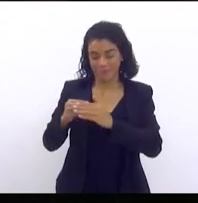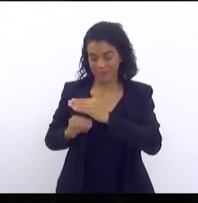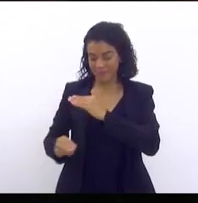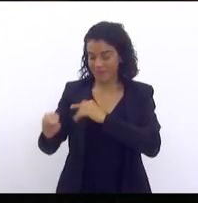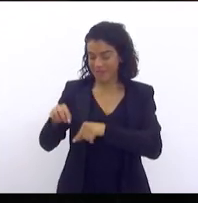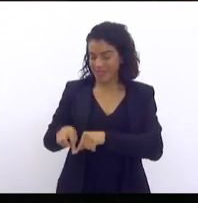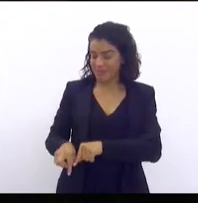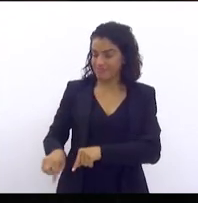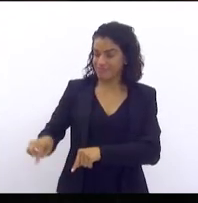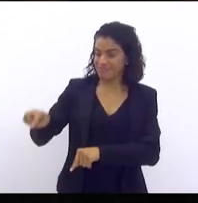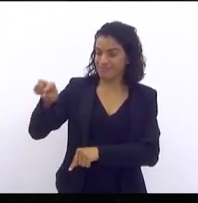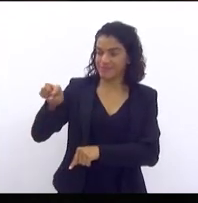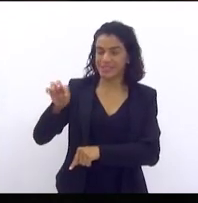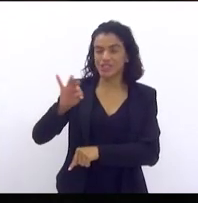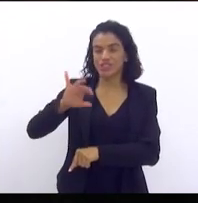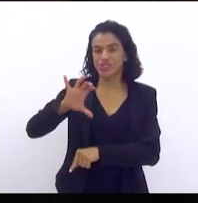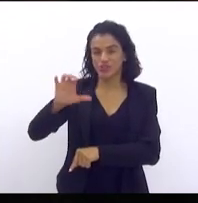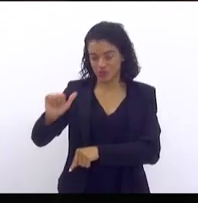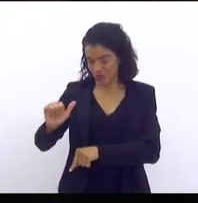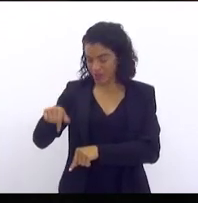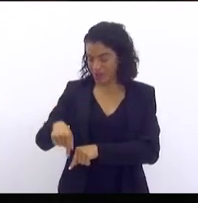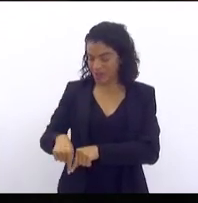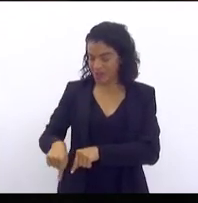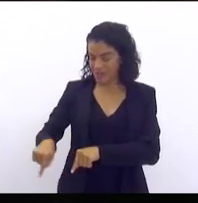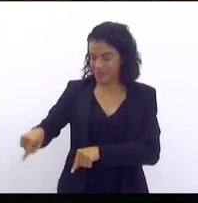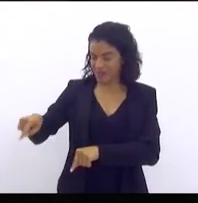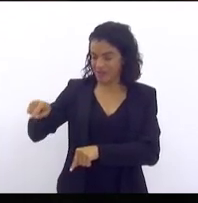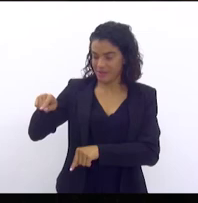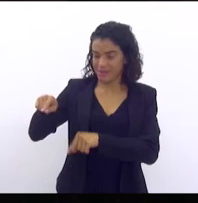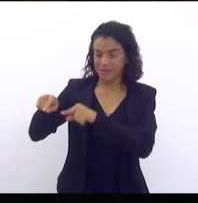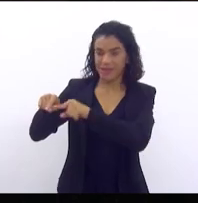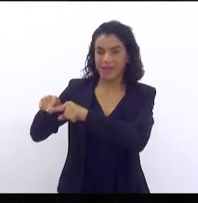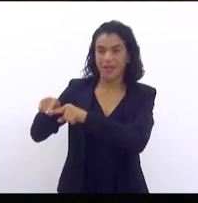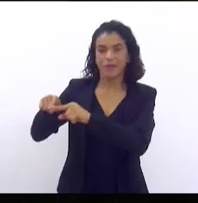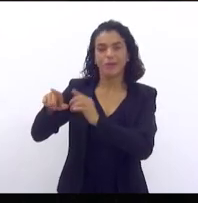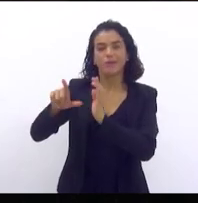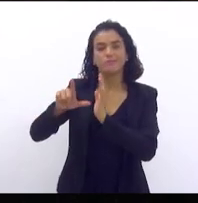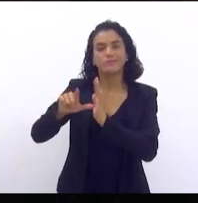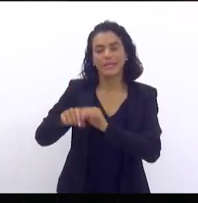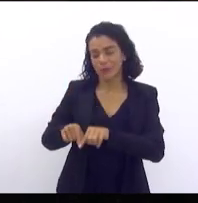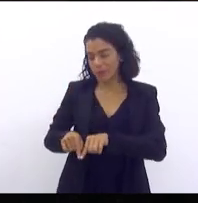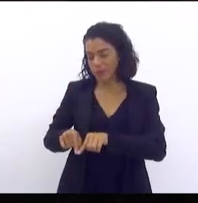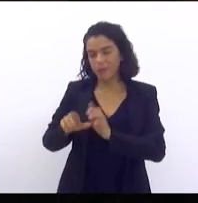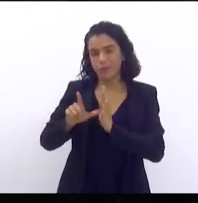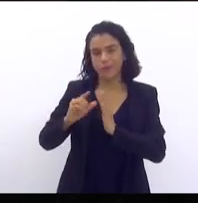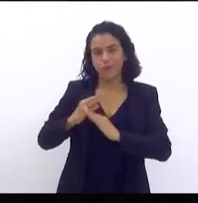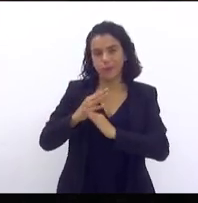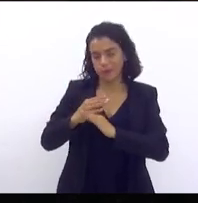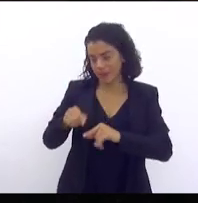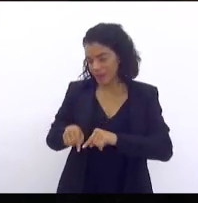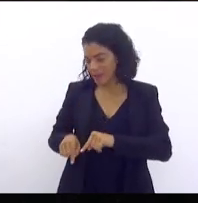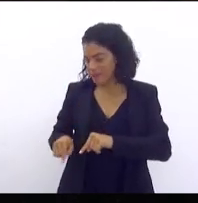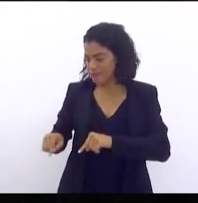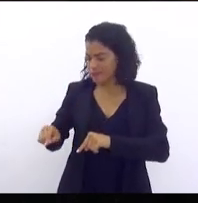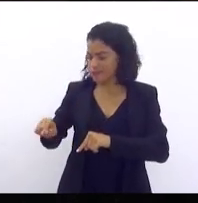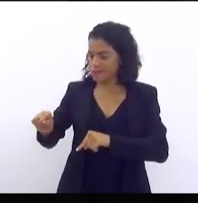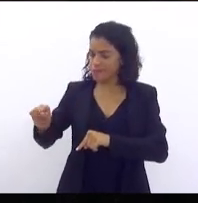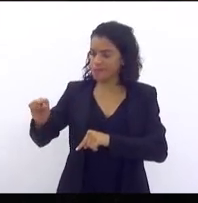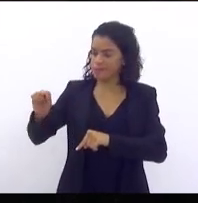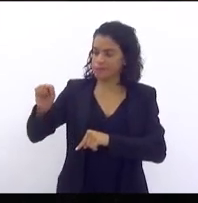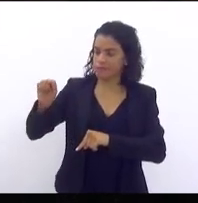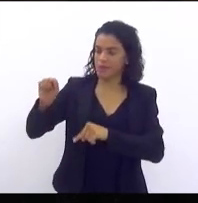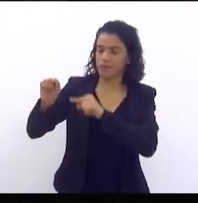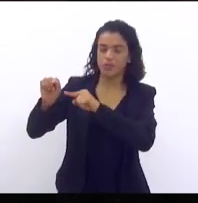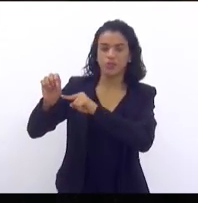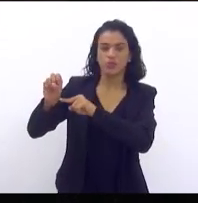para Tijuca, corta todo, depois vem em direção ao centro, corta todo o centro, vai para a